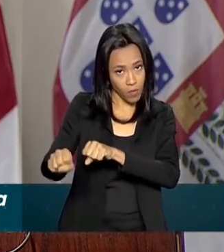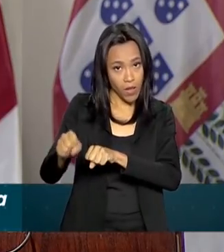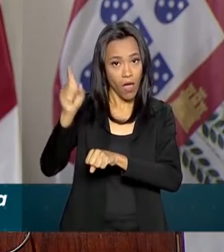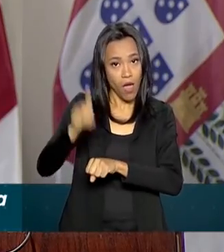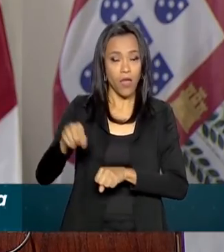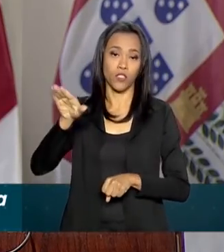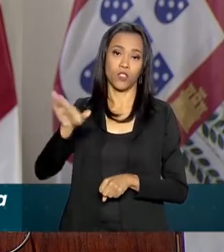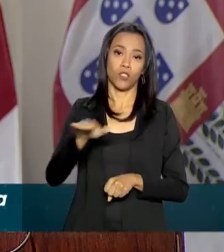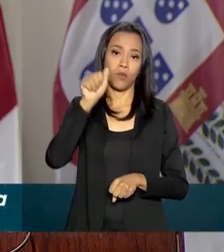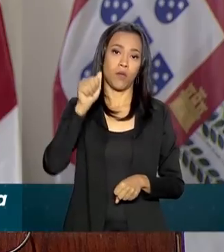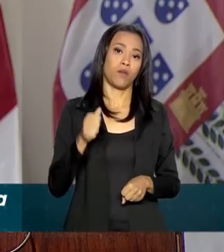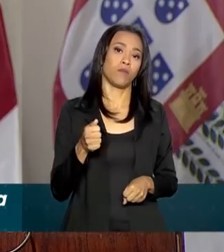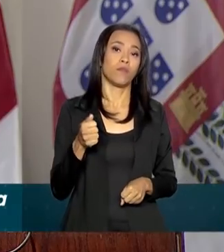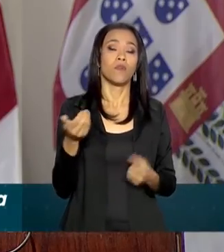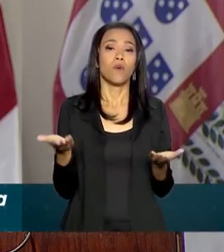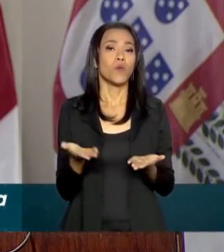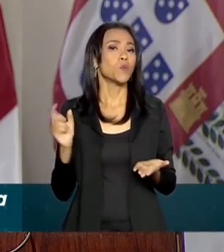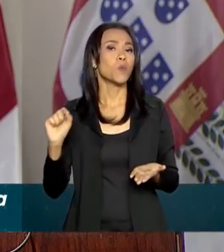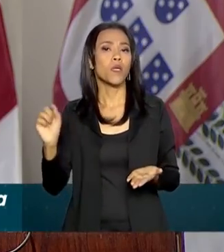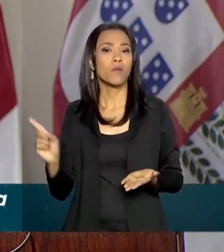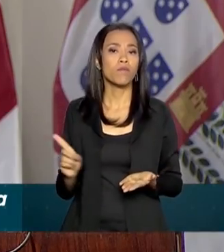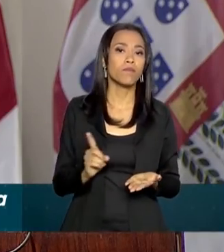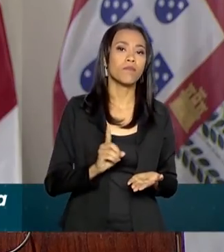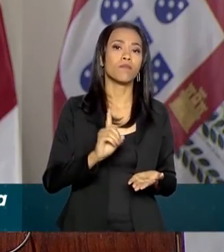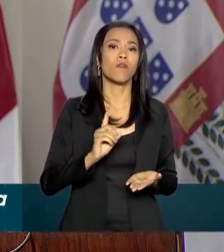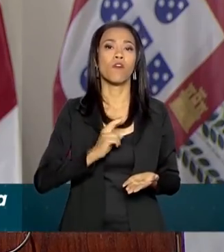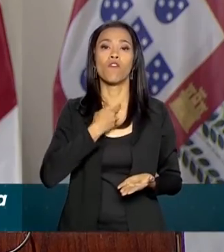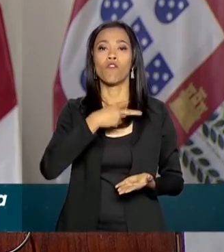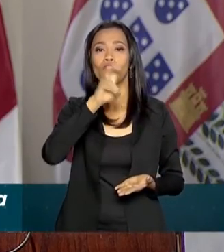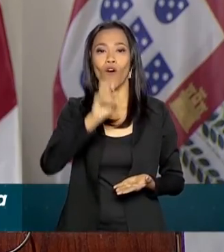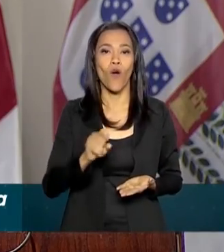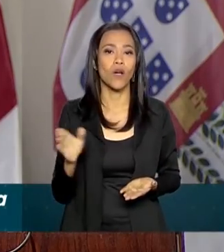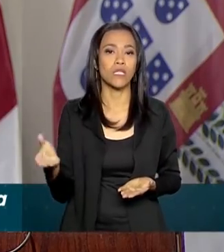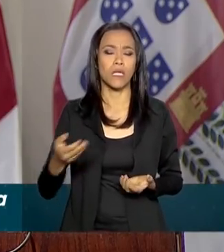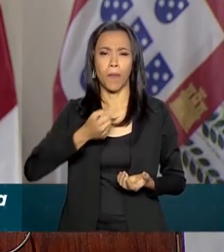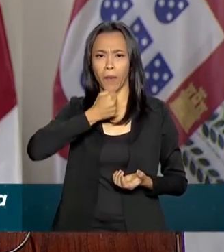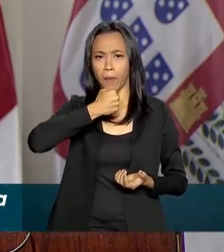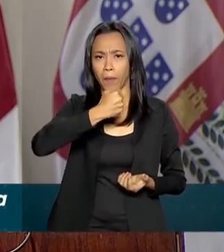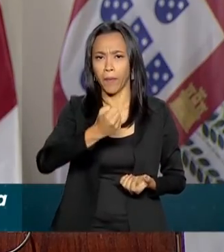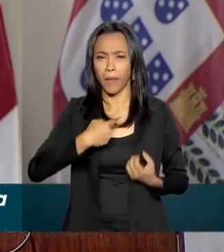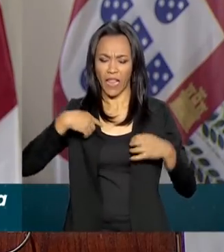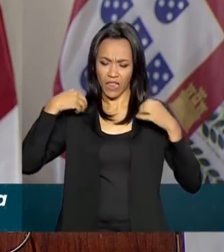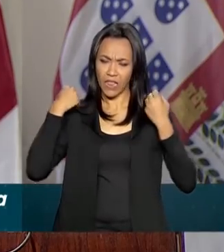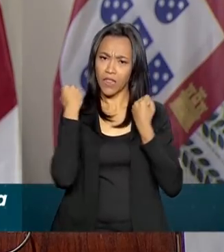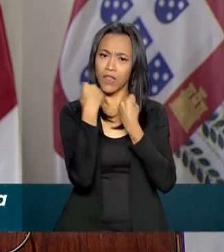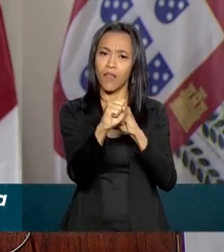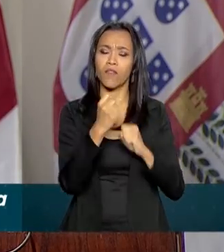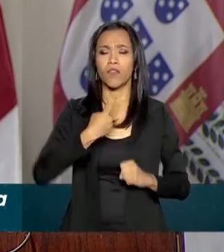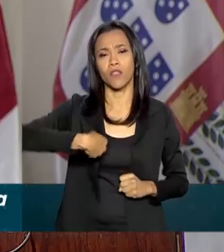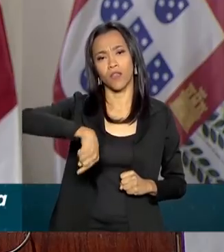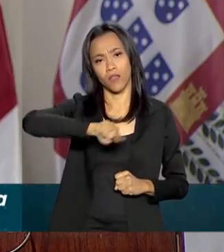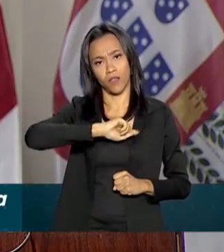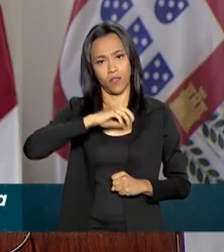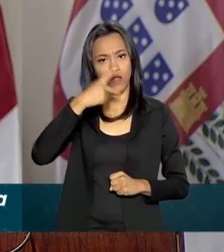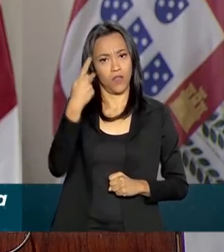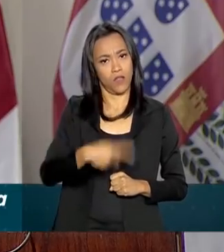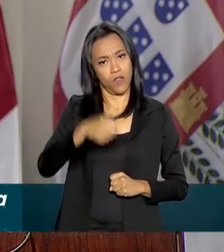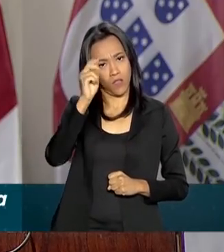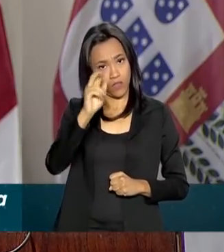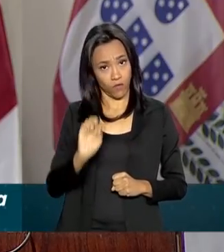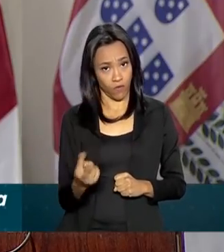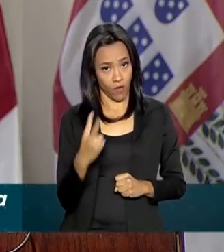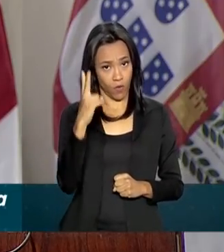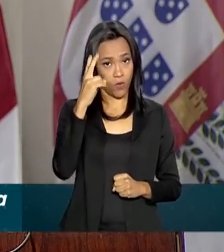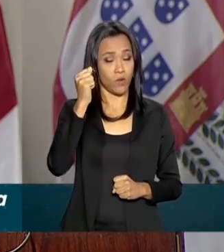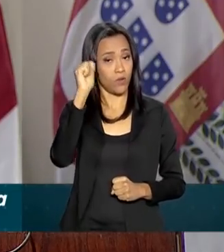a dar voz ao nosso povo defender nossos valores e elevar o brasil ao